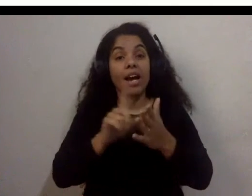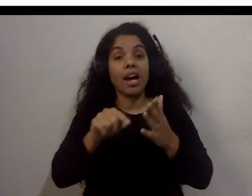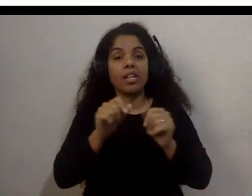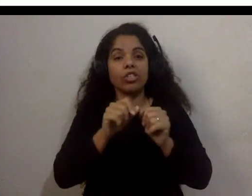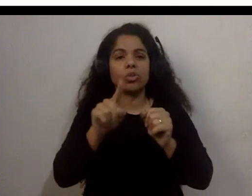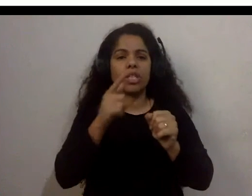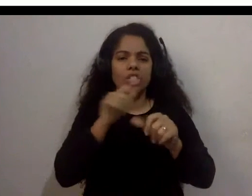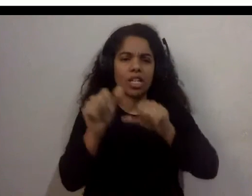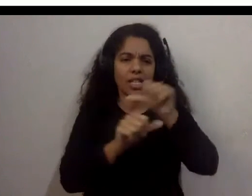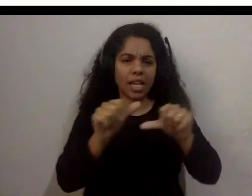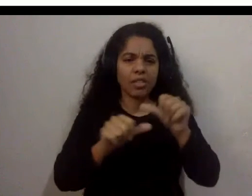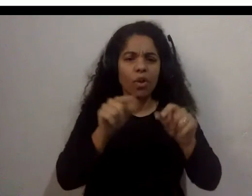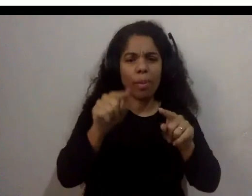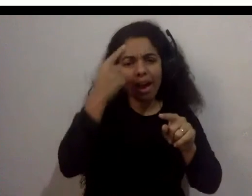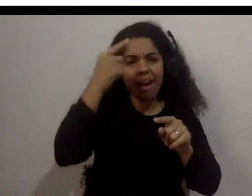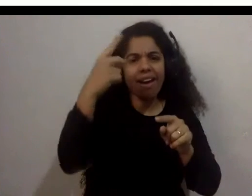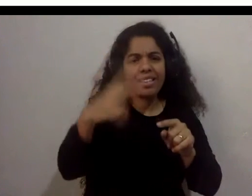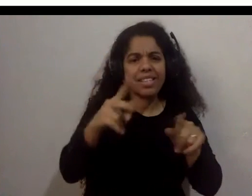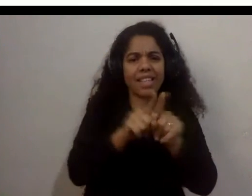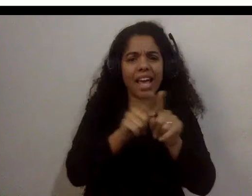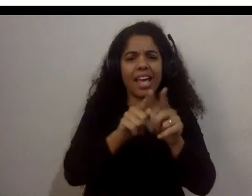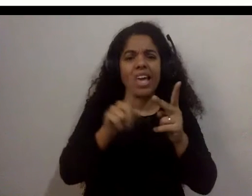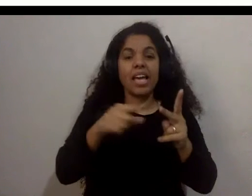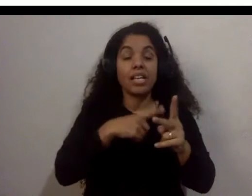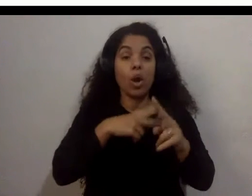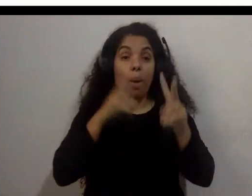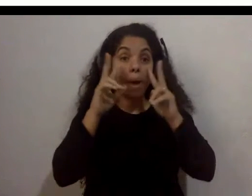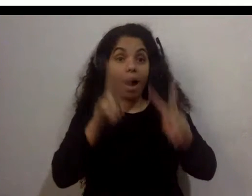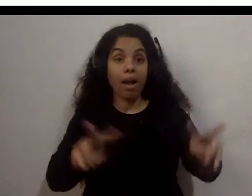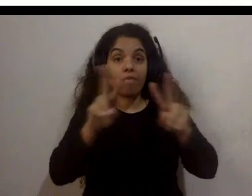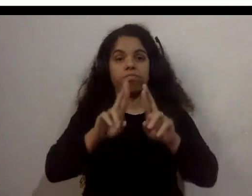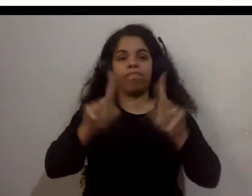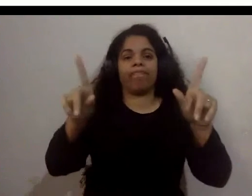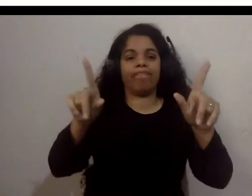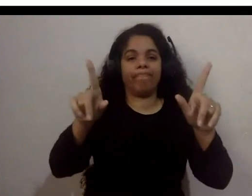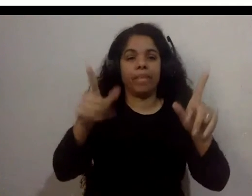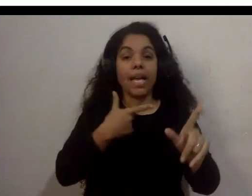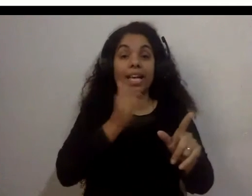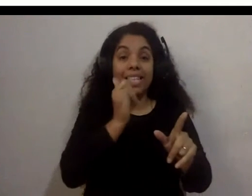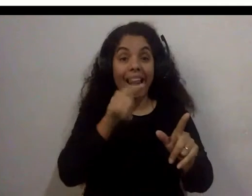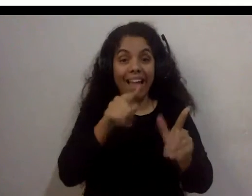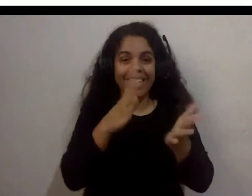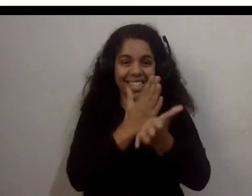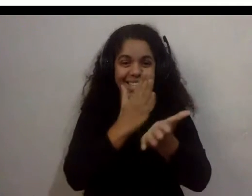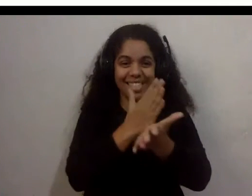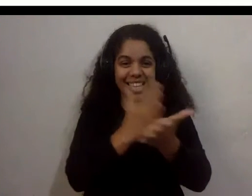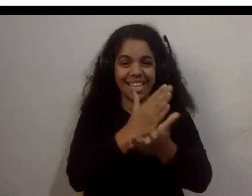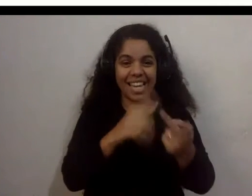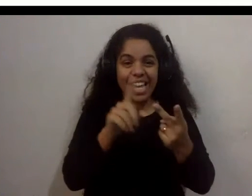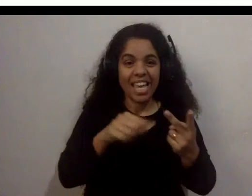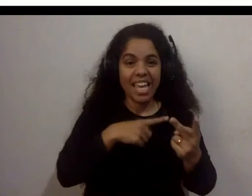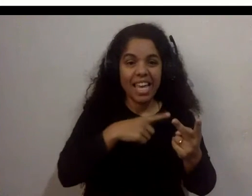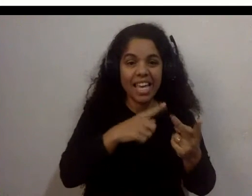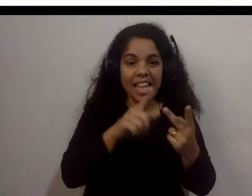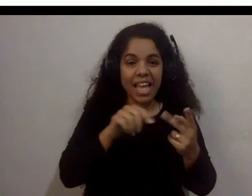e transformaram essa ideia em uma visão um pouco diferente. Eles relatam nesse livro, no Growing